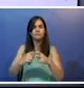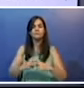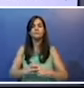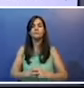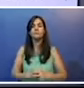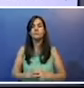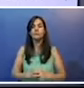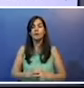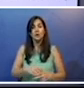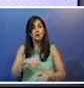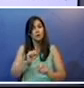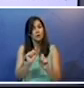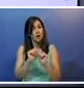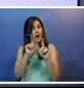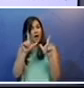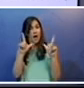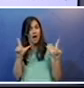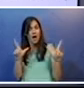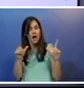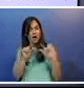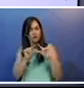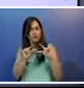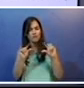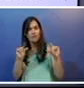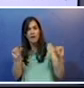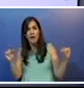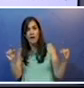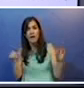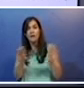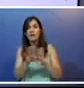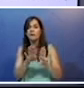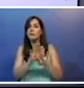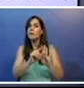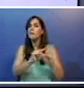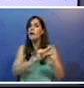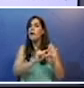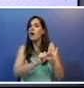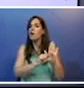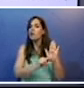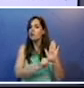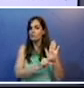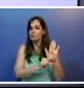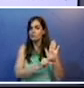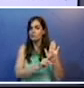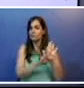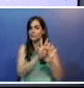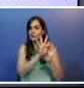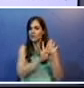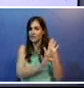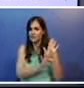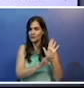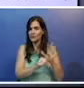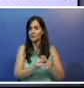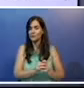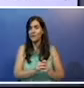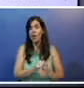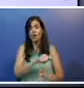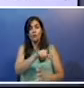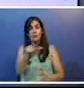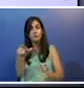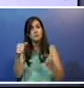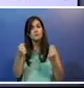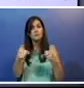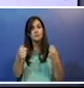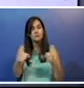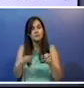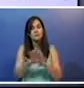conectores que deixem clara a relação entre as frases e os parágrafos do texto. Também fique atento à